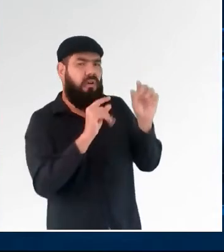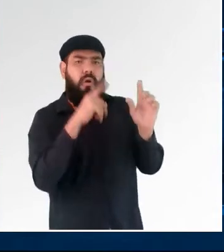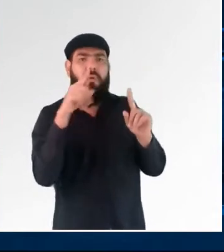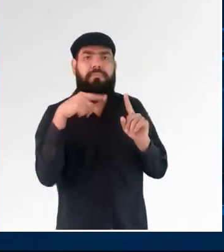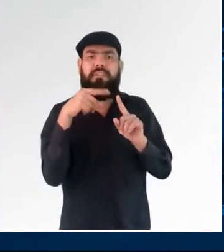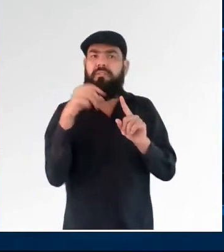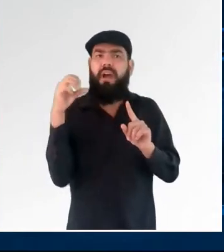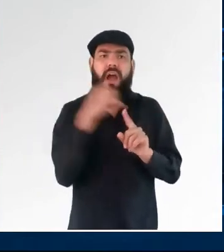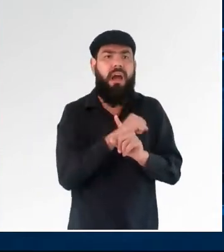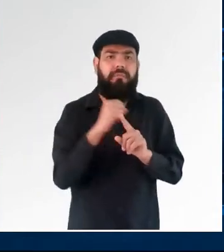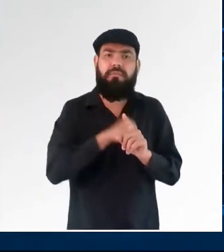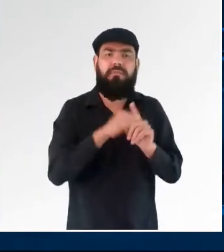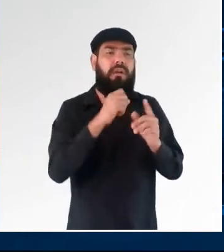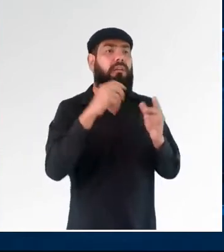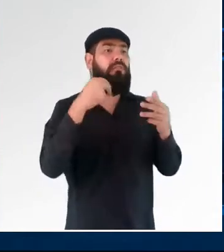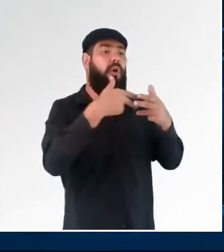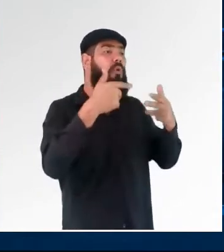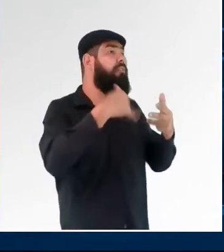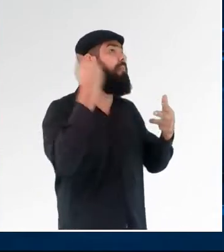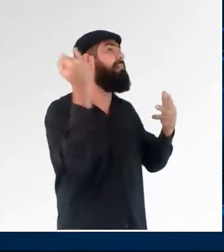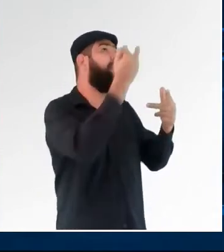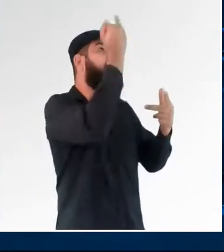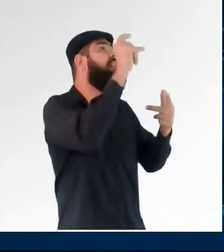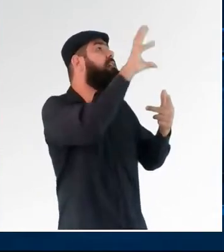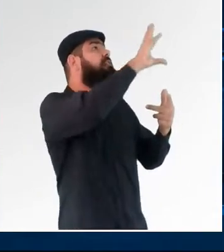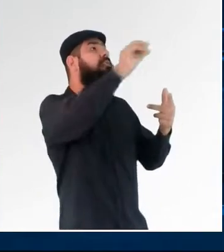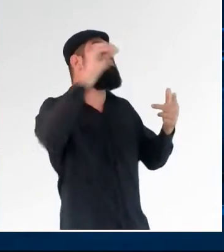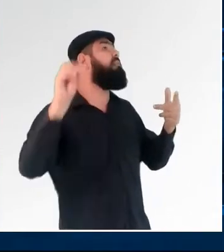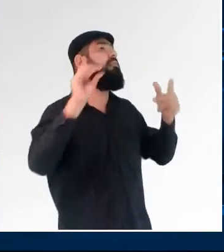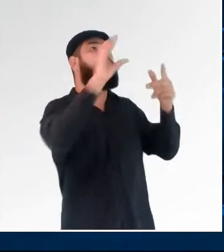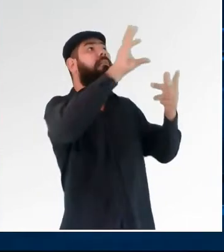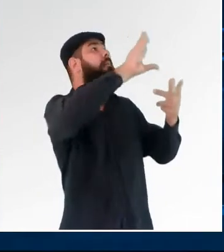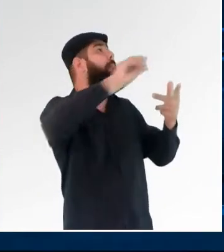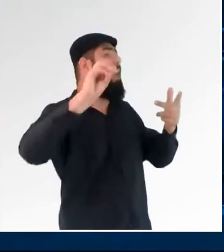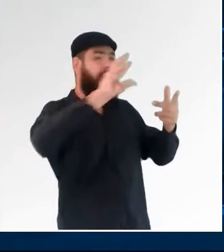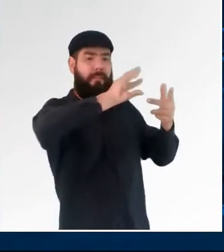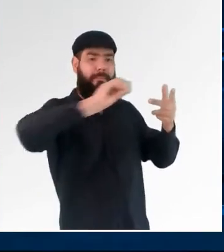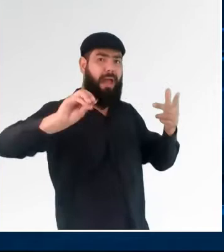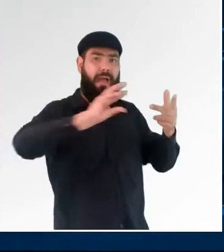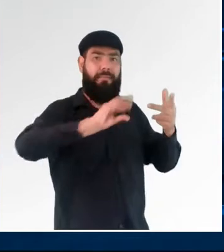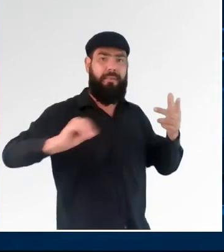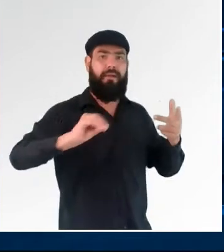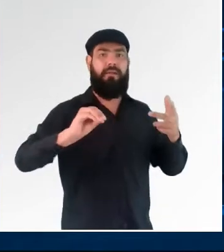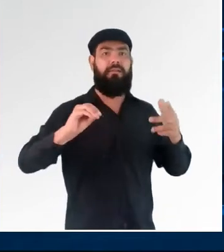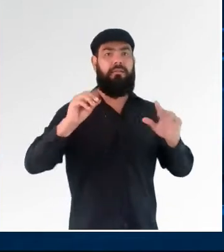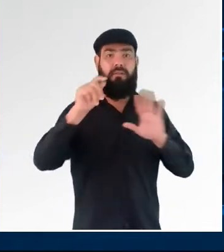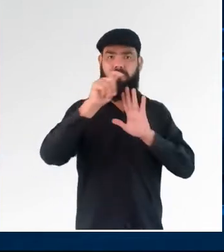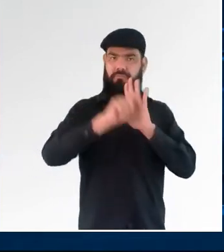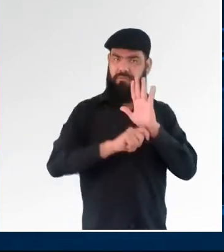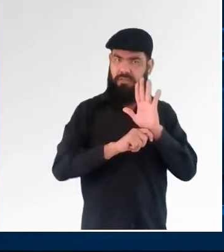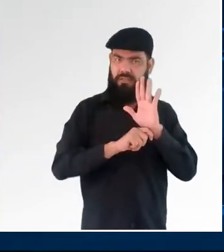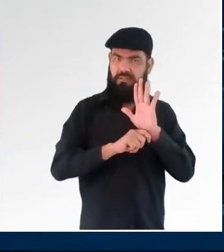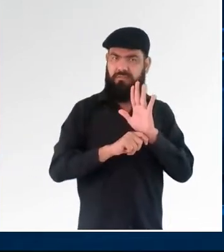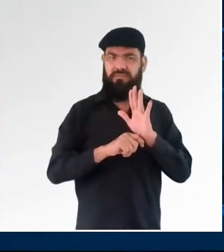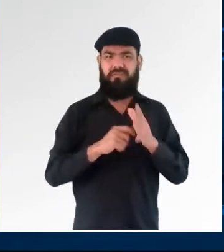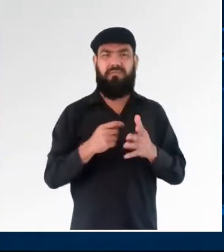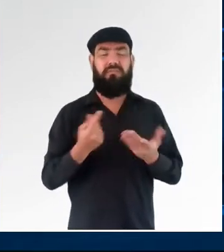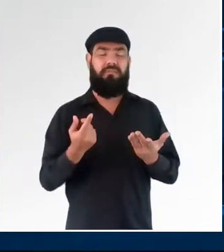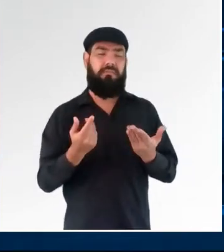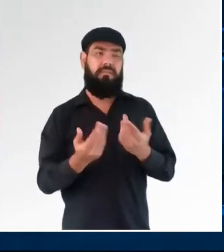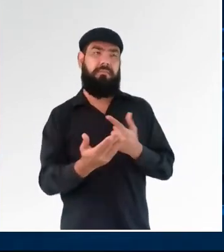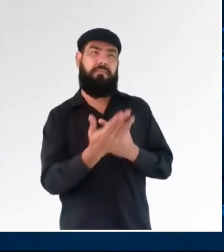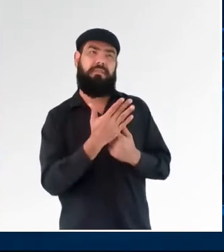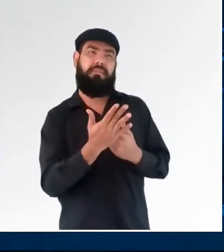coisas mais importantes que tem no texto. Ele trata-se de um texto que são dispostos e apresentados os